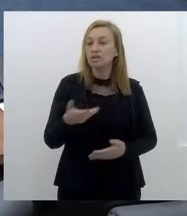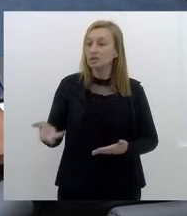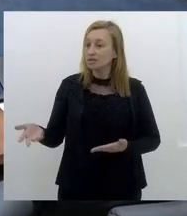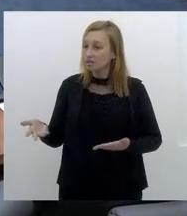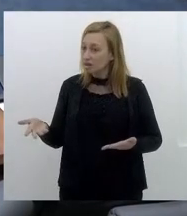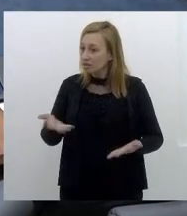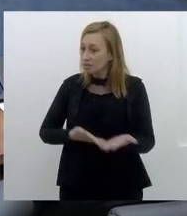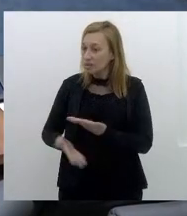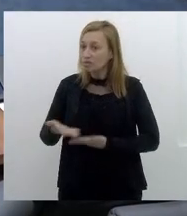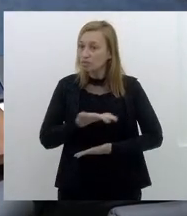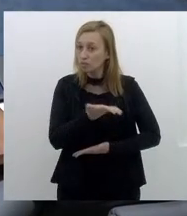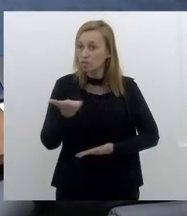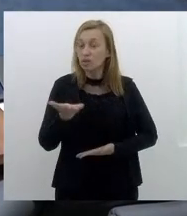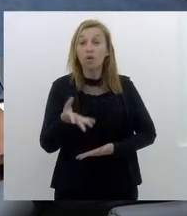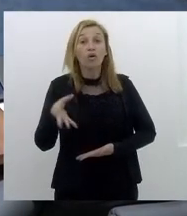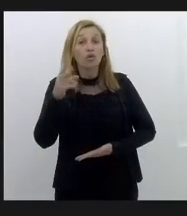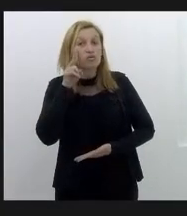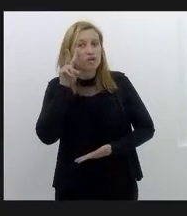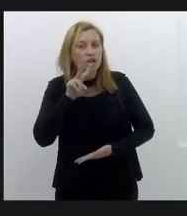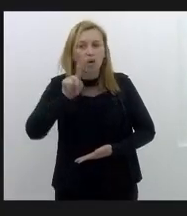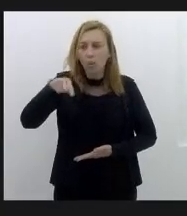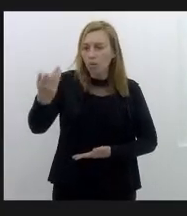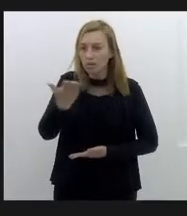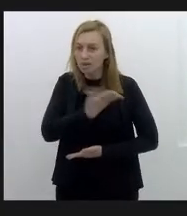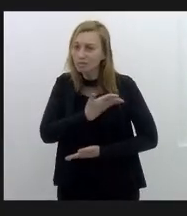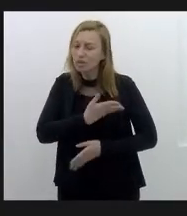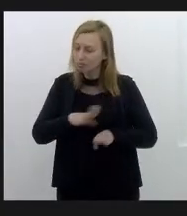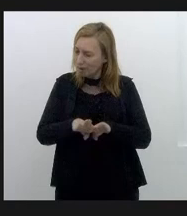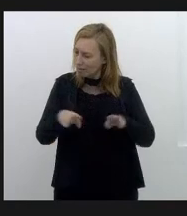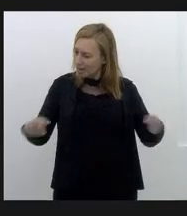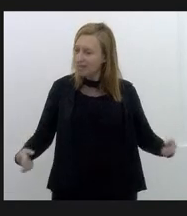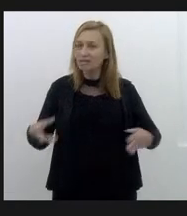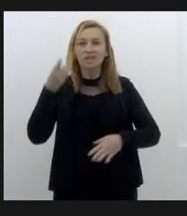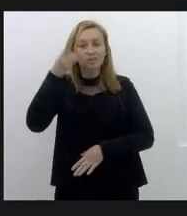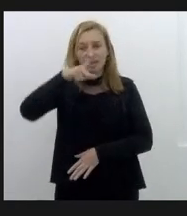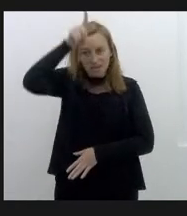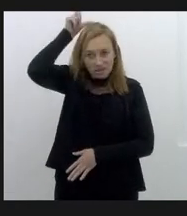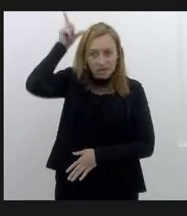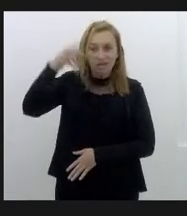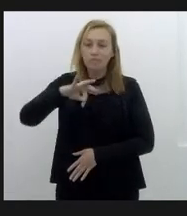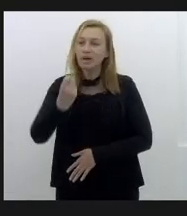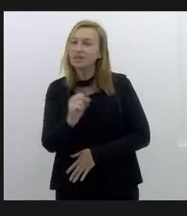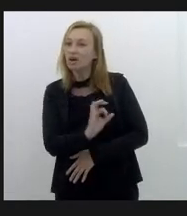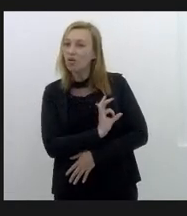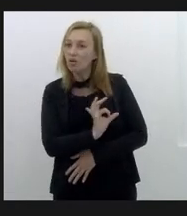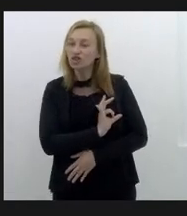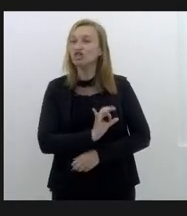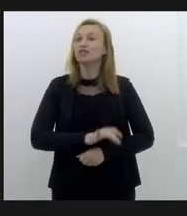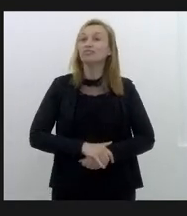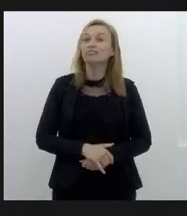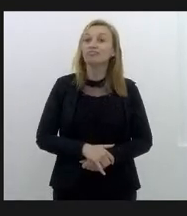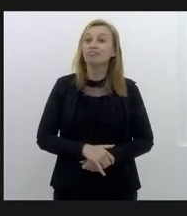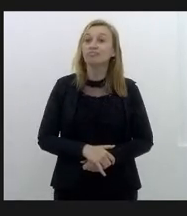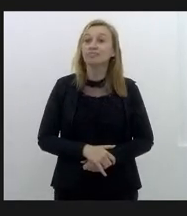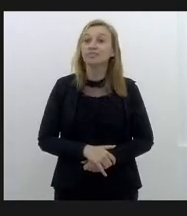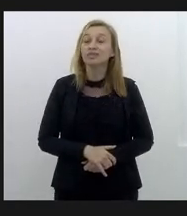participação tô vendo aí outros amigos na mesa estado spaulo deputada Martha Rocha